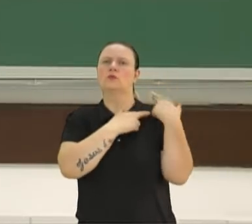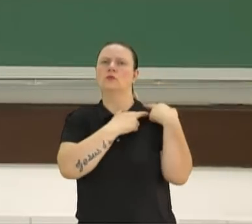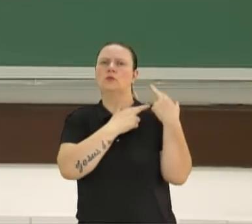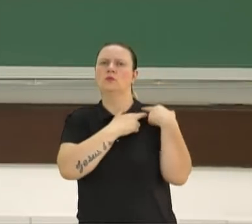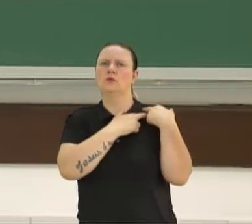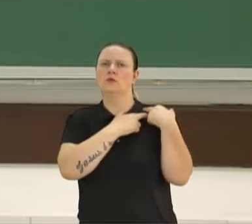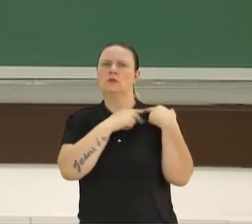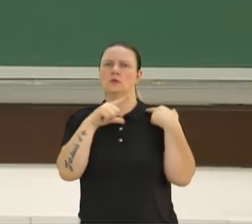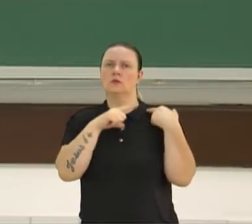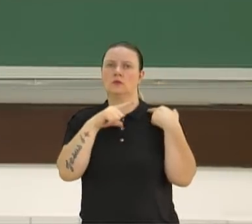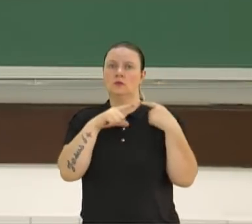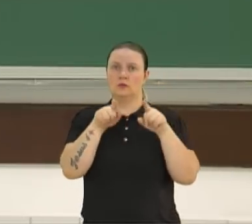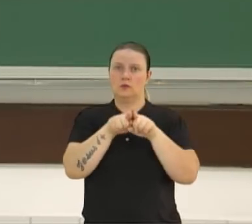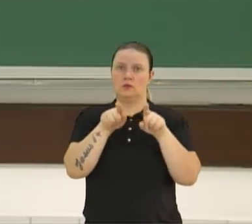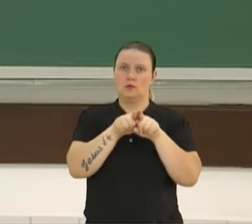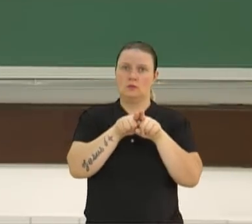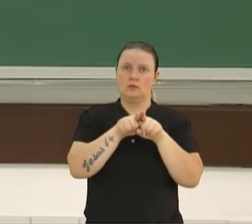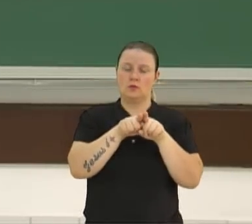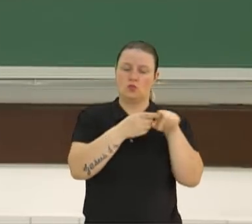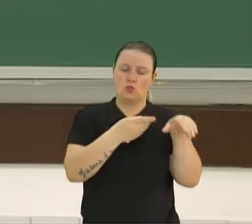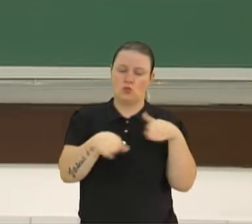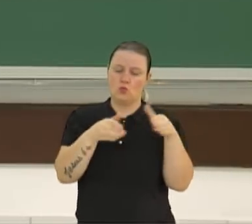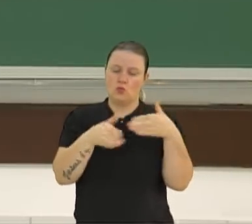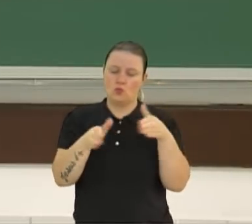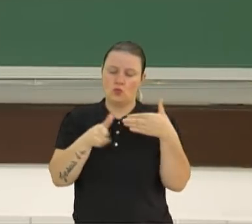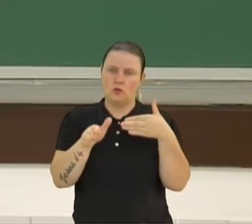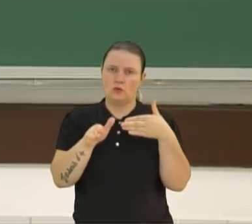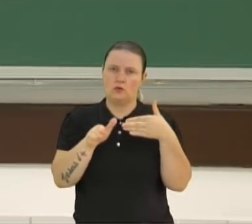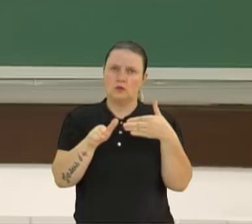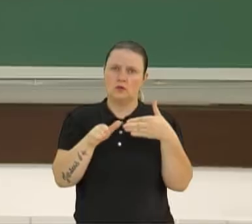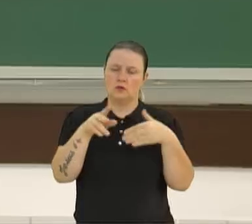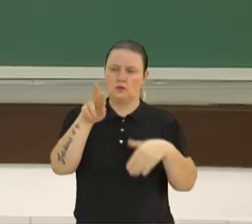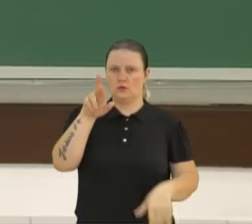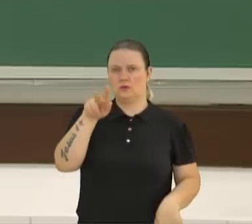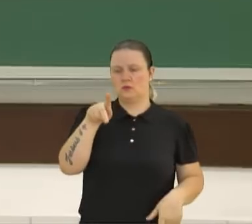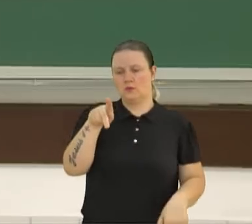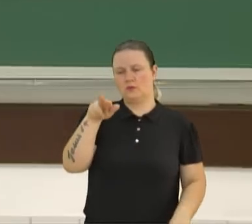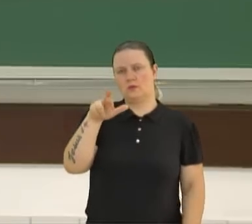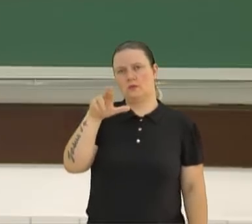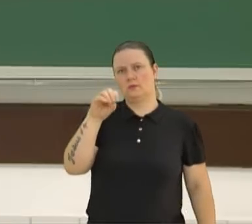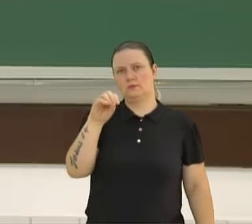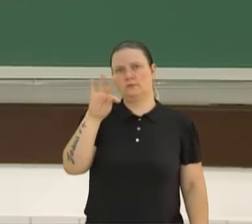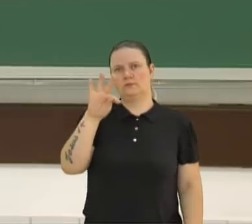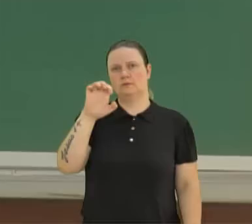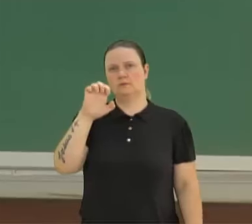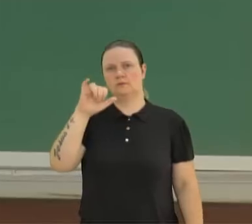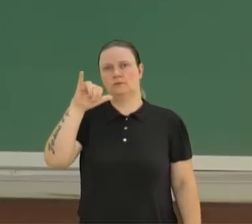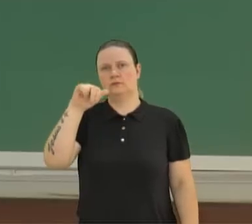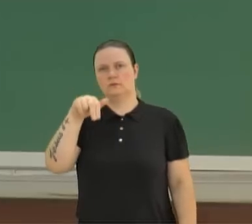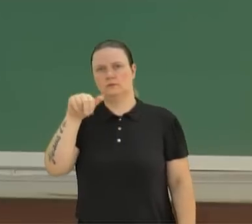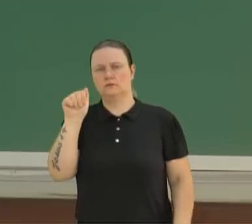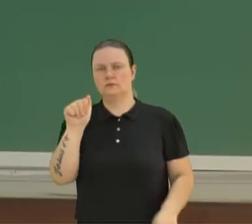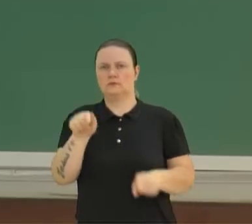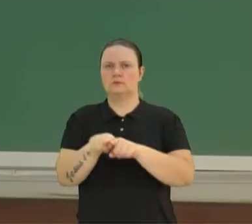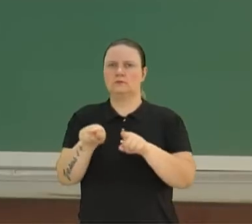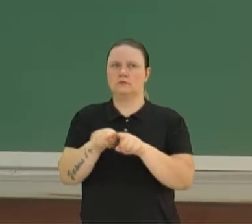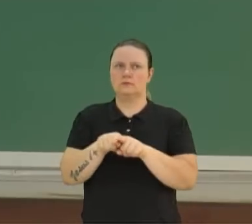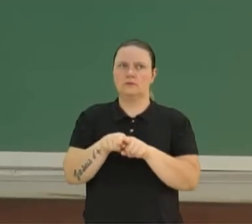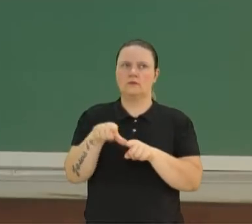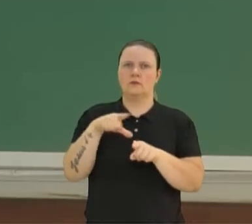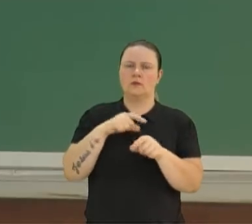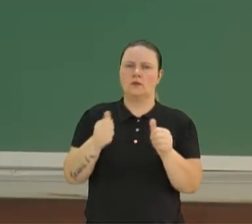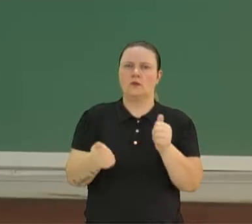eles passaram a chamar isso de ácidos do núcleo ou ácidos nucleicos. Vamos lá, ácidos do